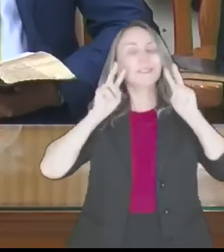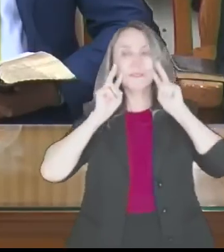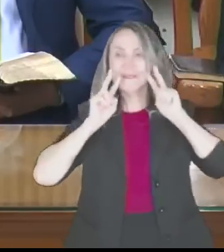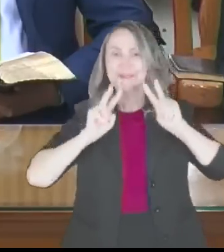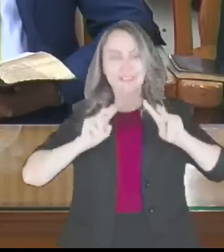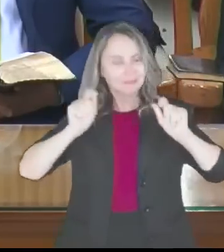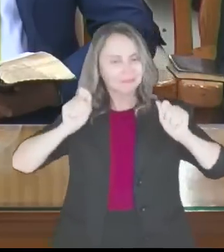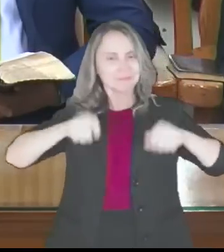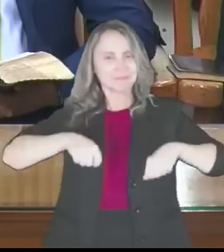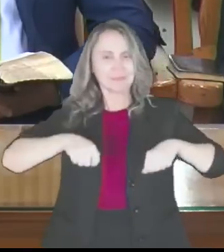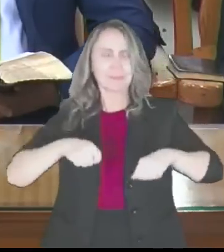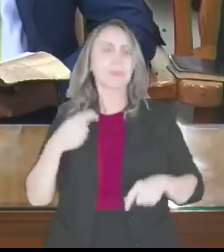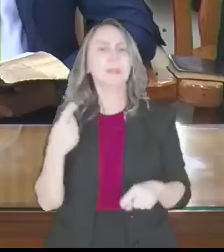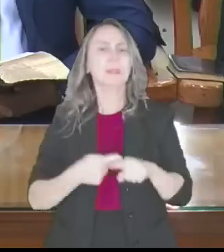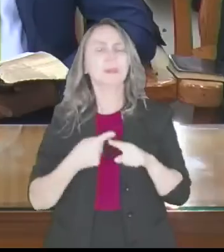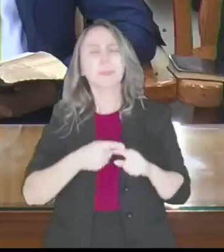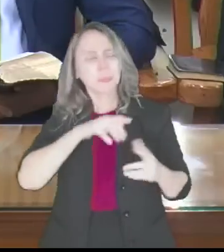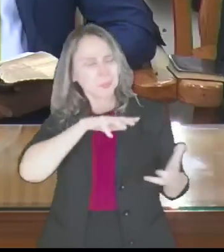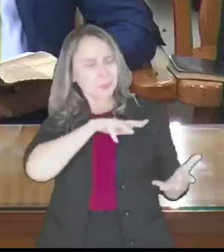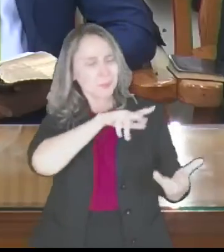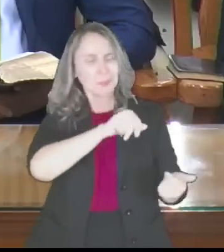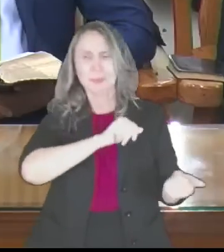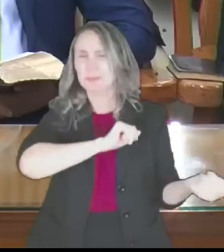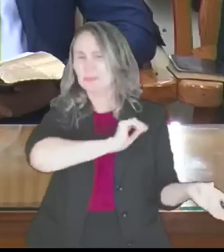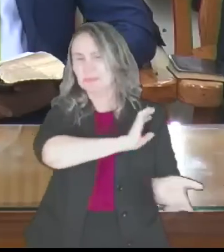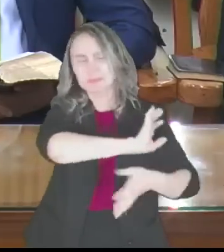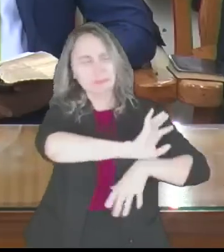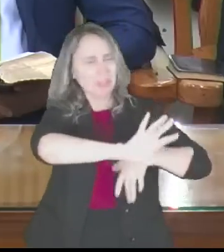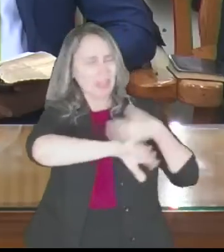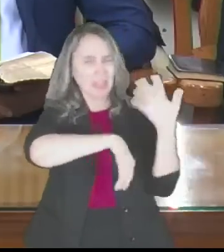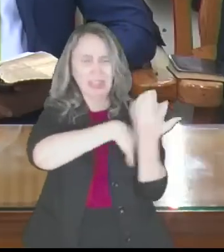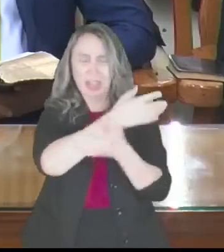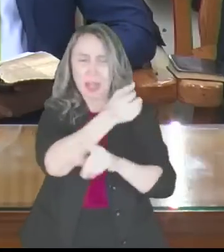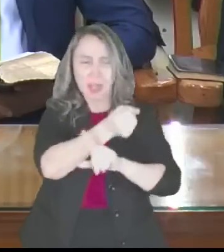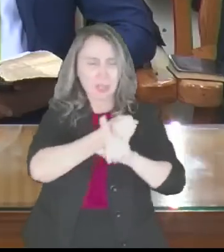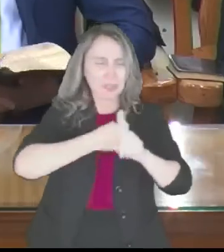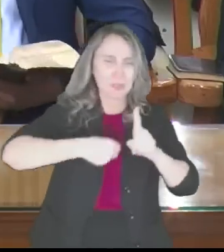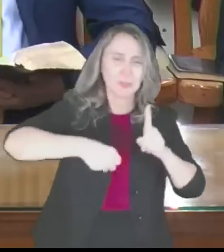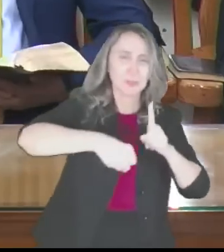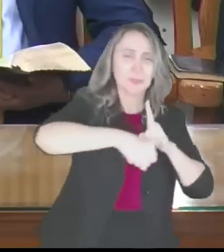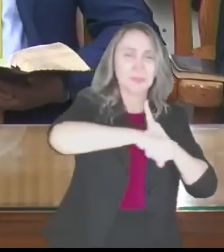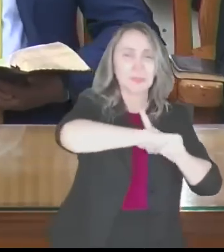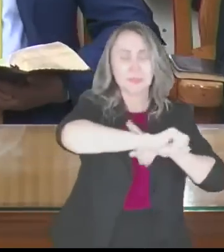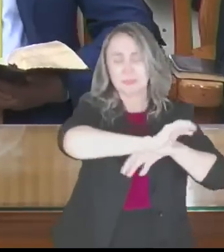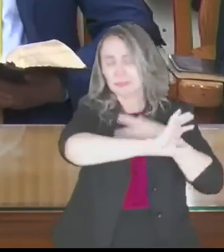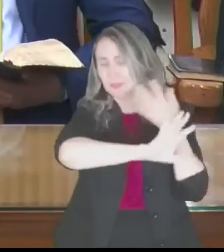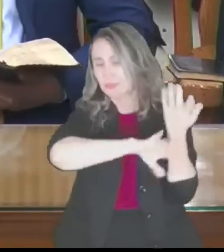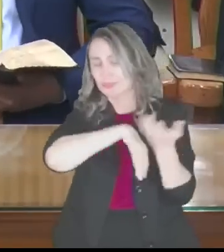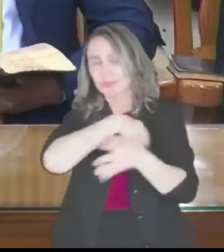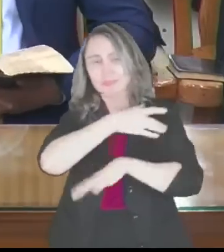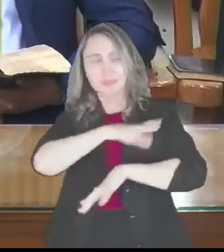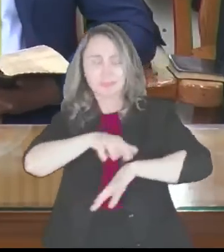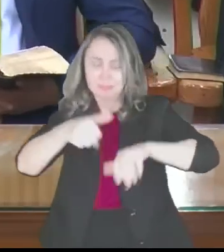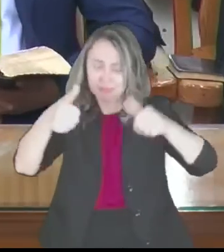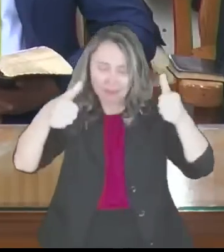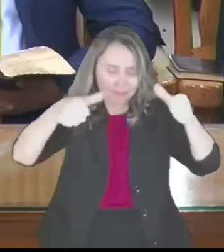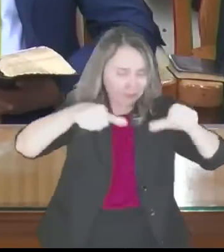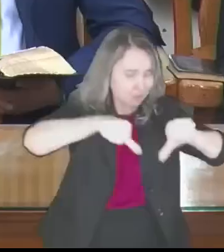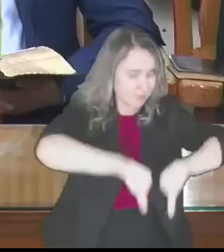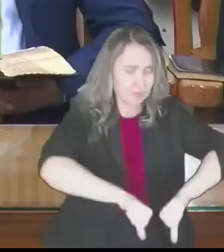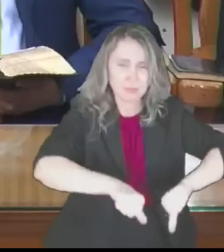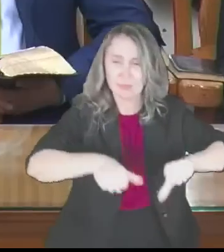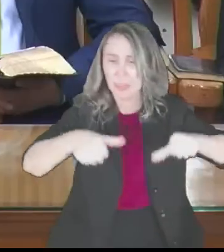Por que é que a bagaceira está tão grande? Por que é que a sociedade está caindo no abismo? Por quê? Porque a sociedade está caindo no abismo.